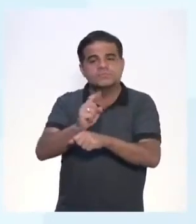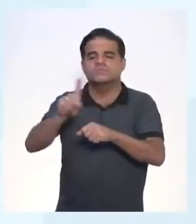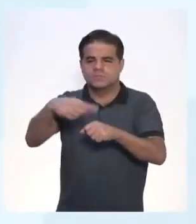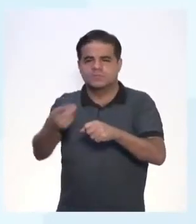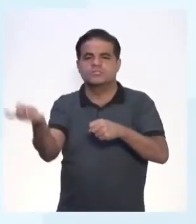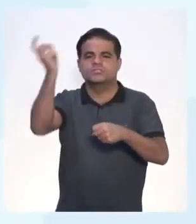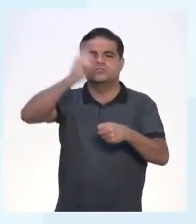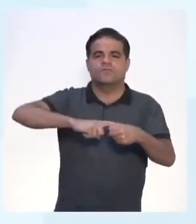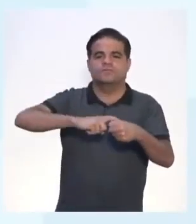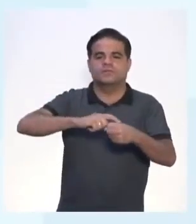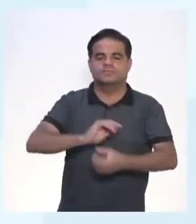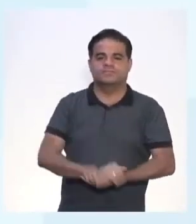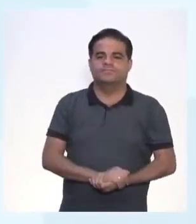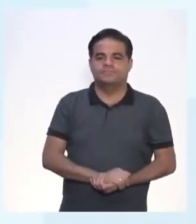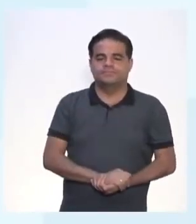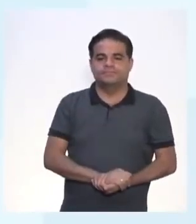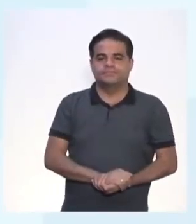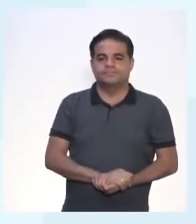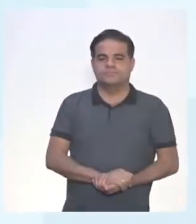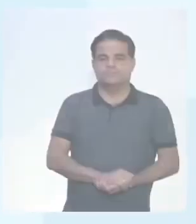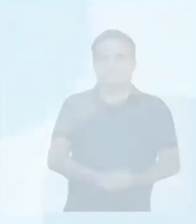volta.